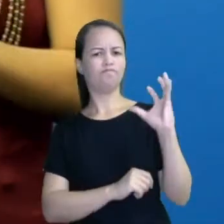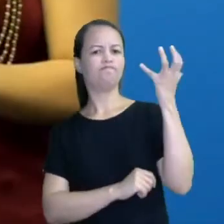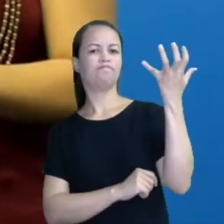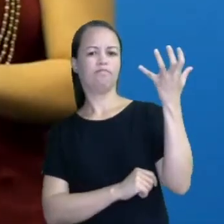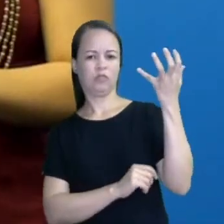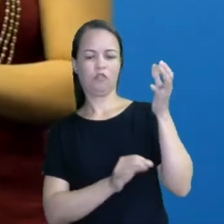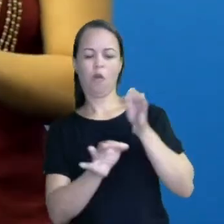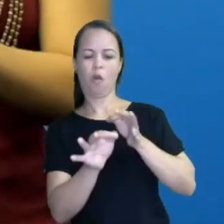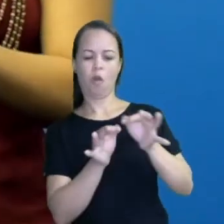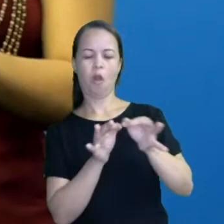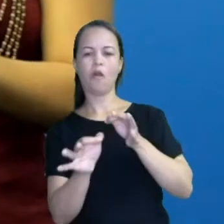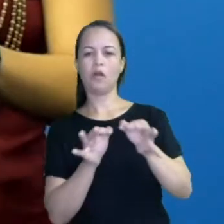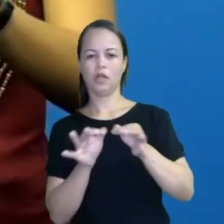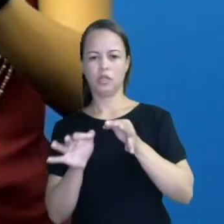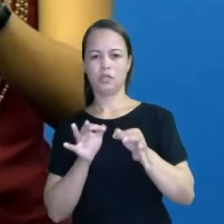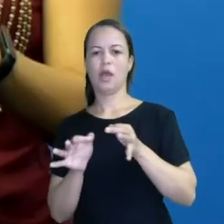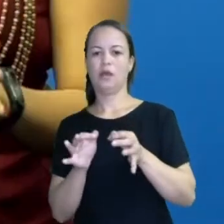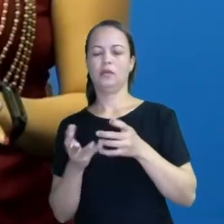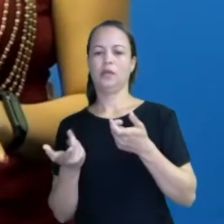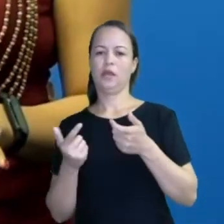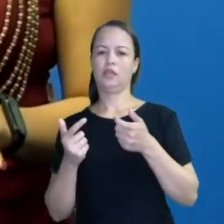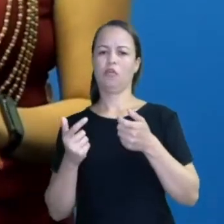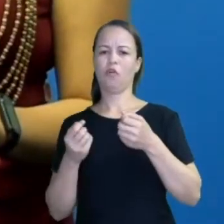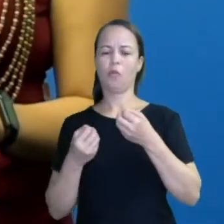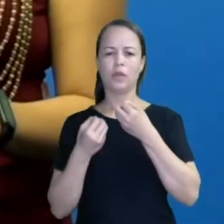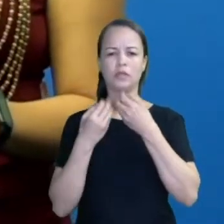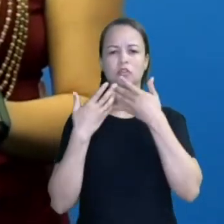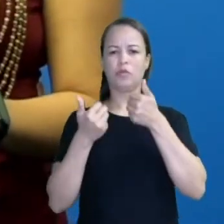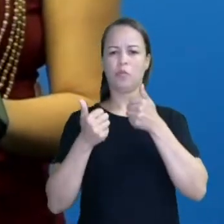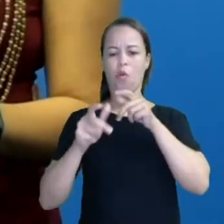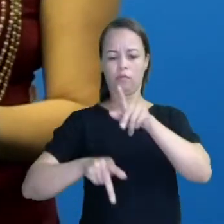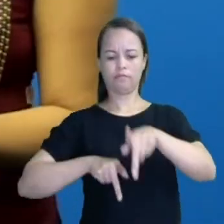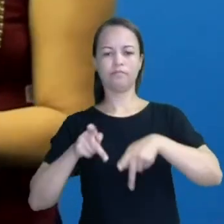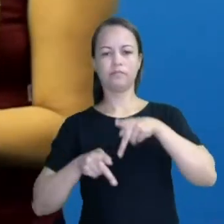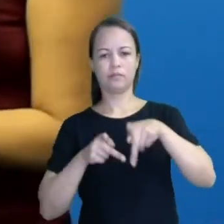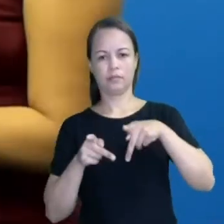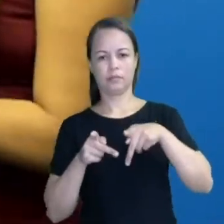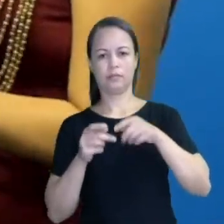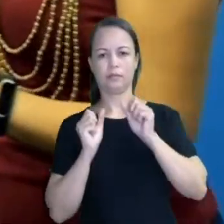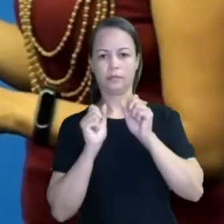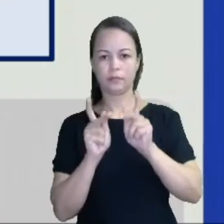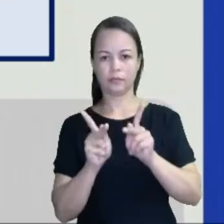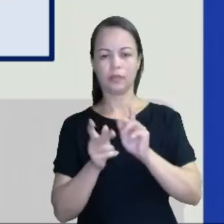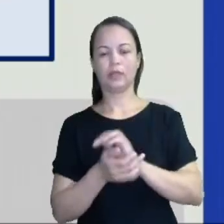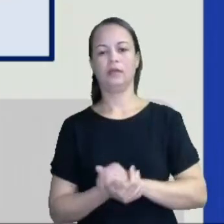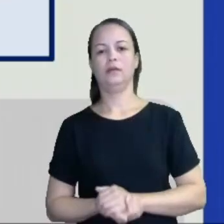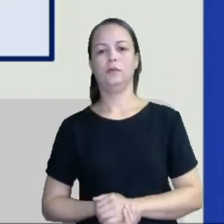forma organizada, de uma forma que traga benefício para toda a população. Tá bom?